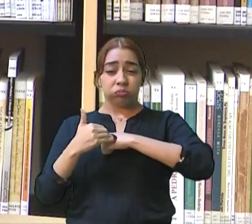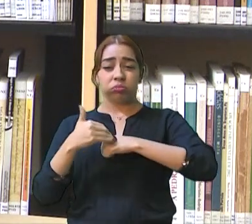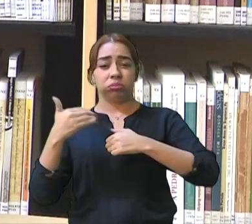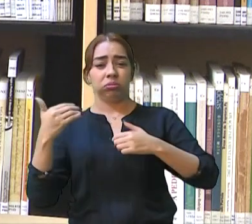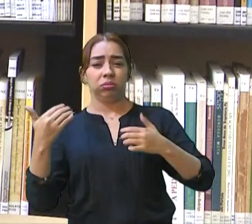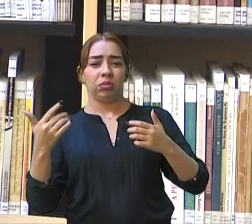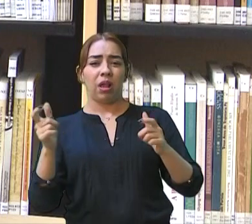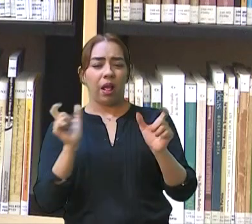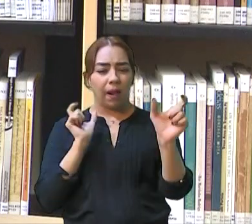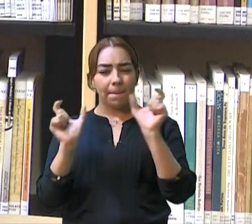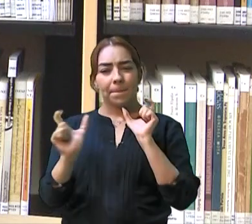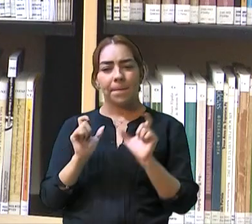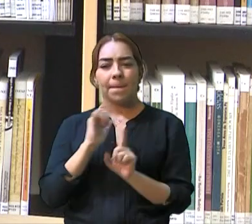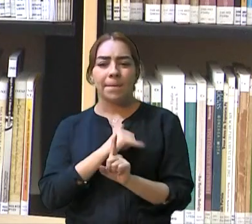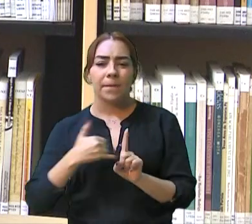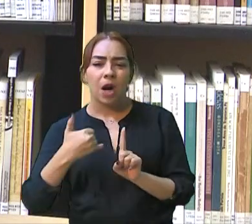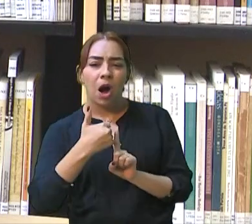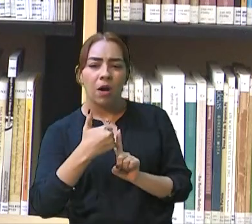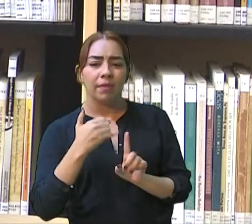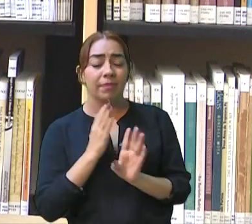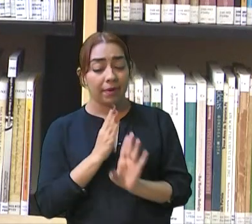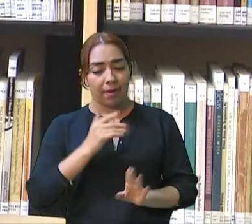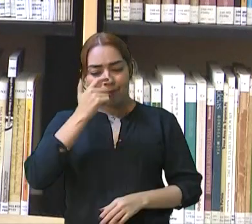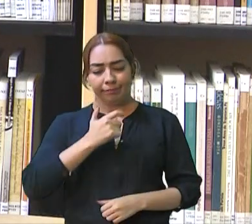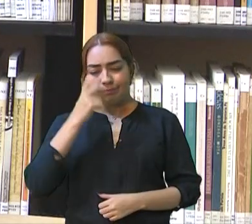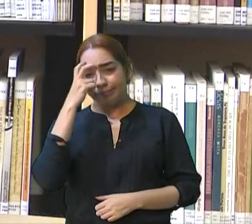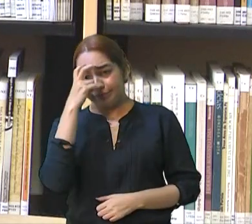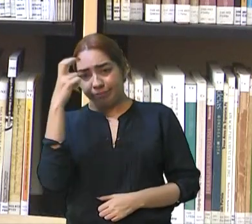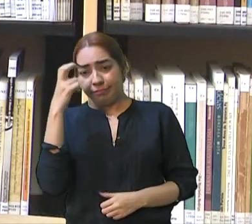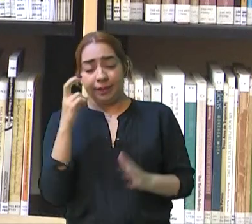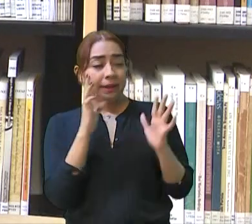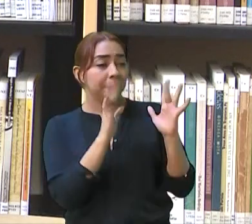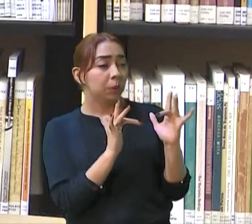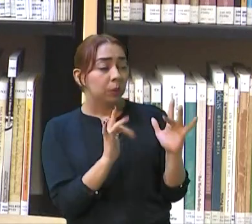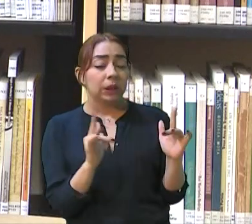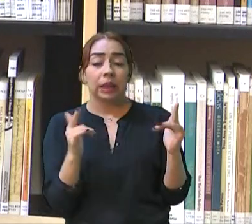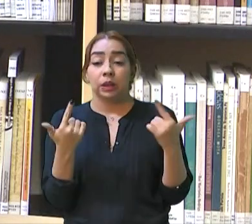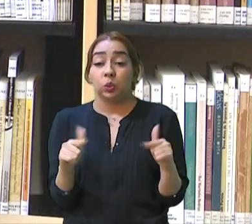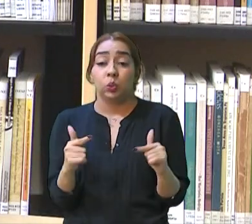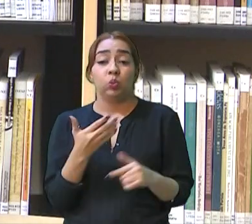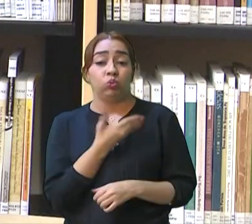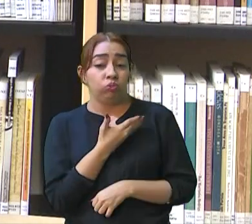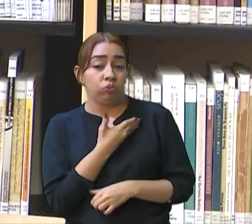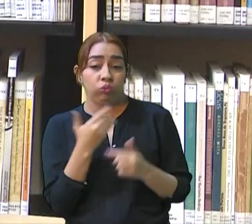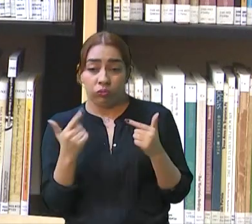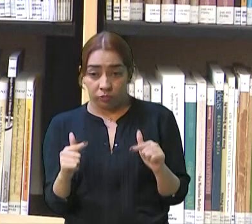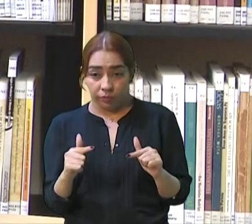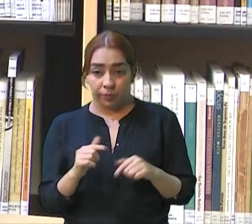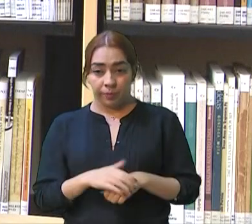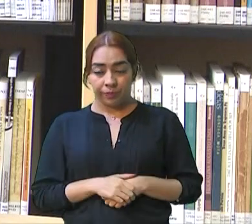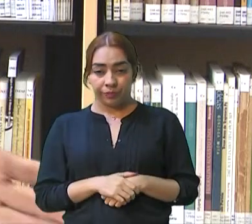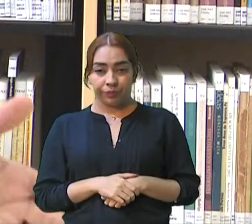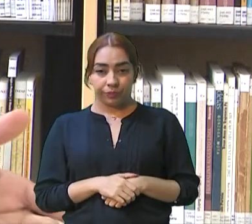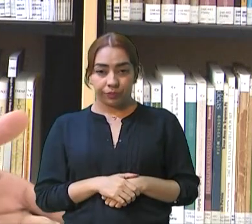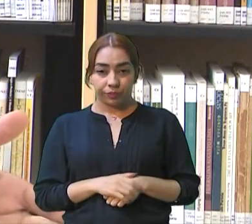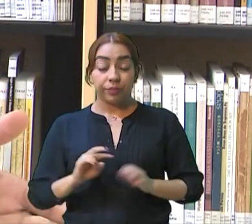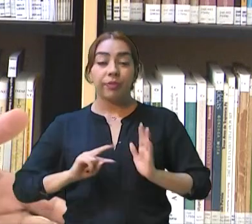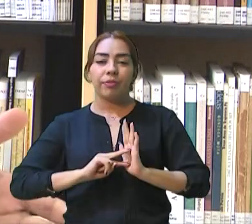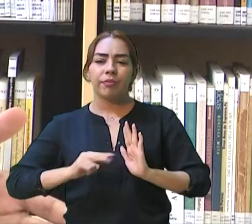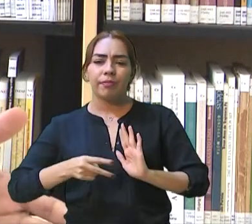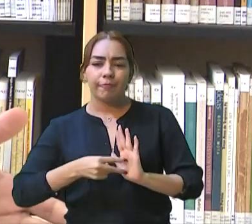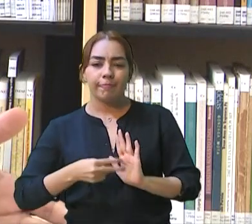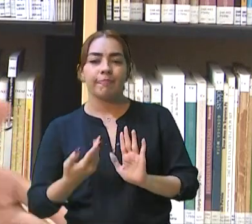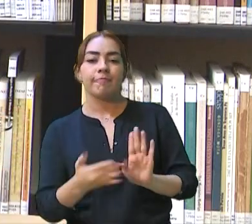muito inteligente, mas que as pessoas não davam, não tinha namorado, não tinha ninguém na vida dele. Ou seja, se assemelhava a uma